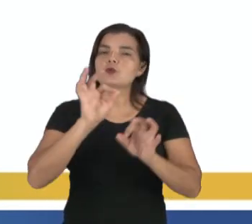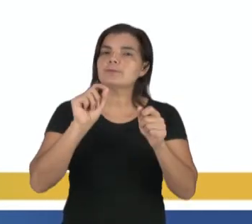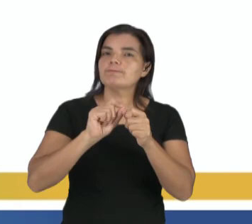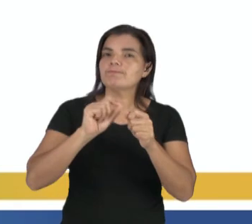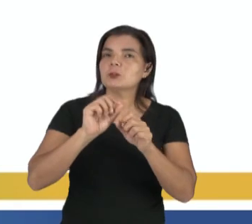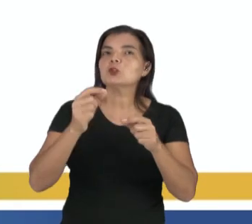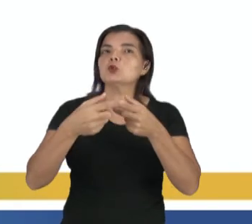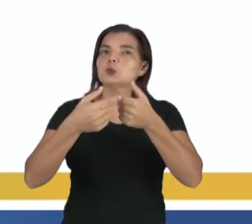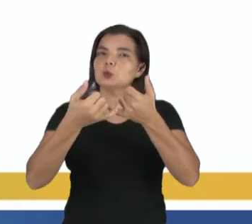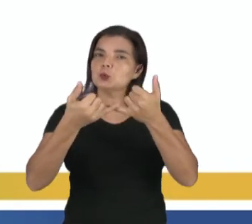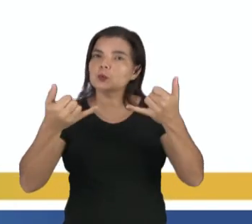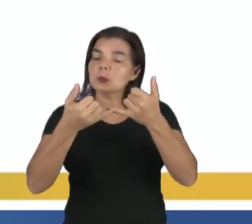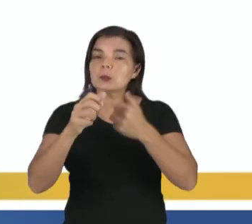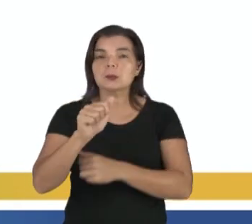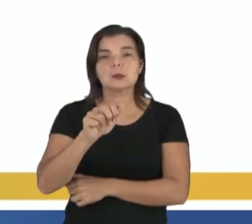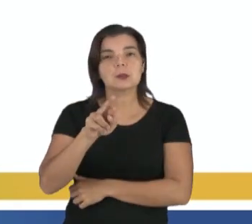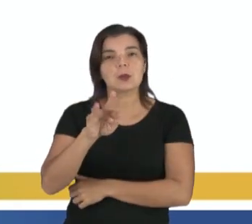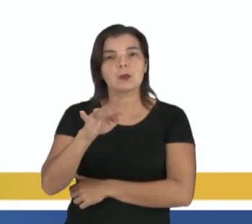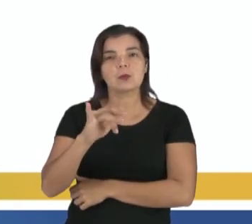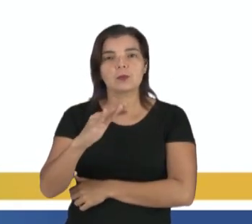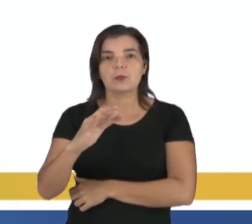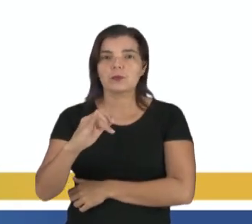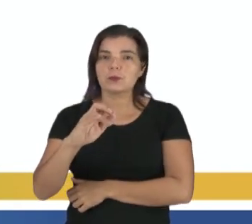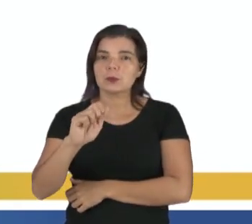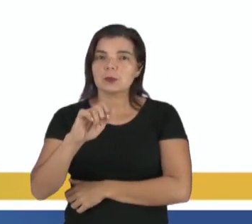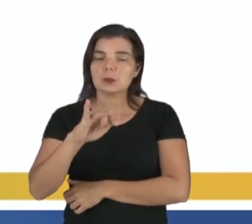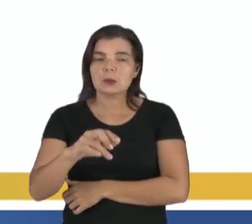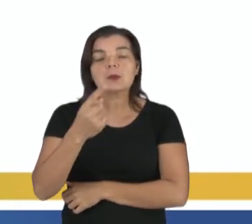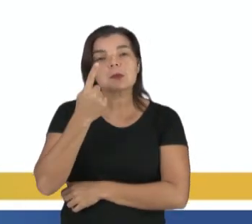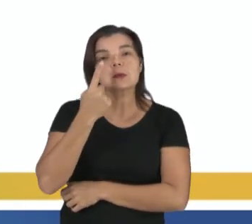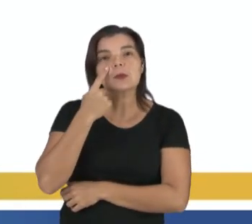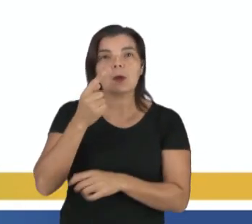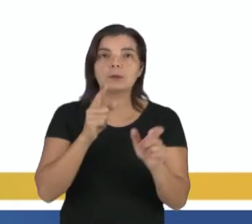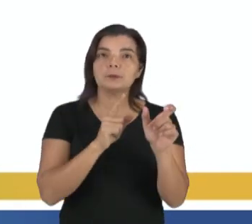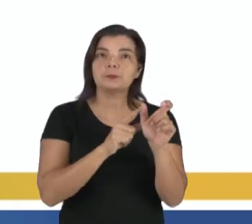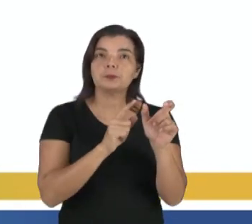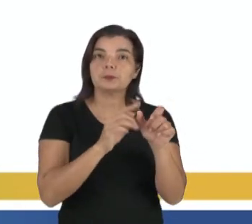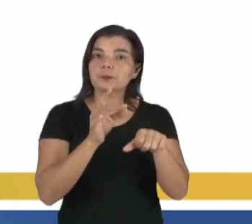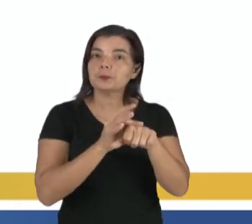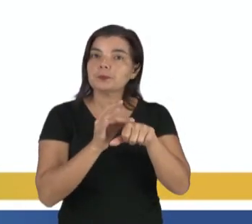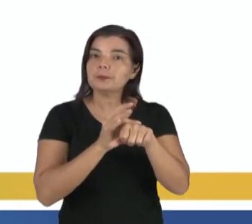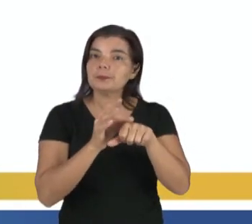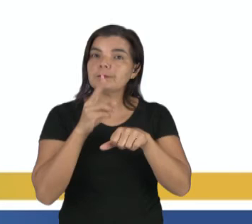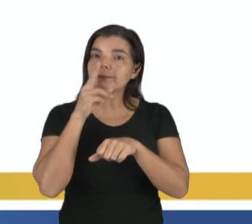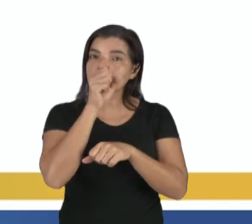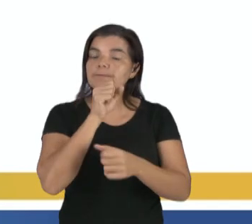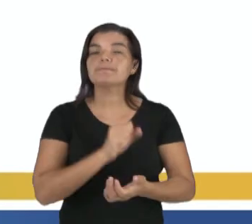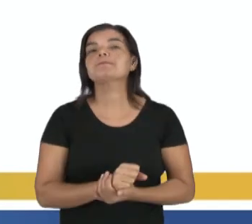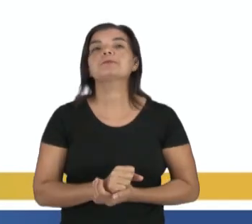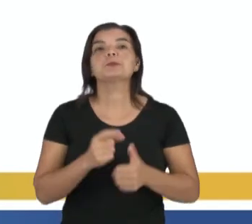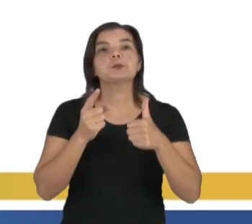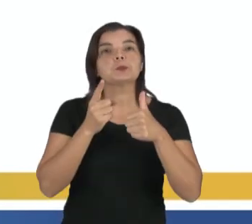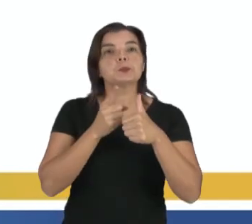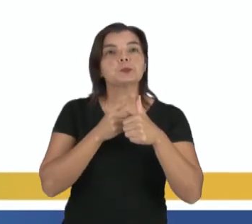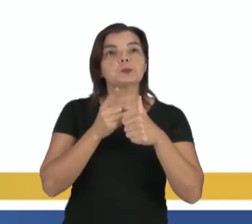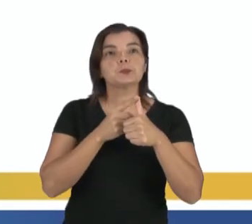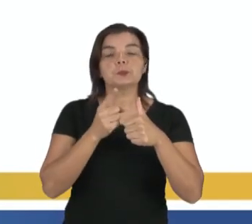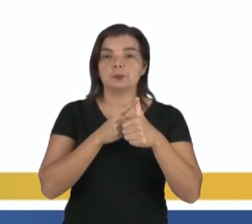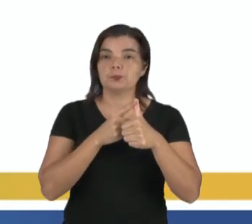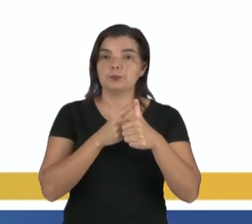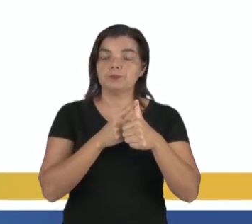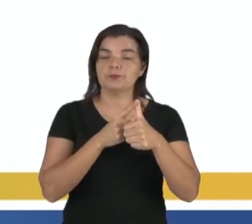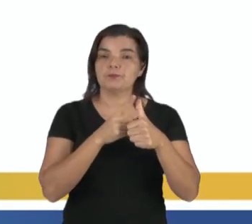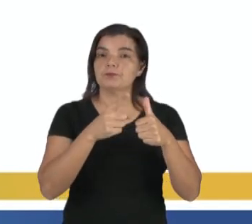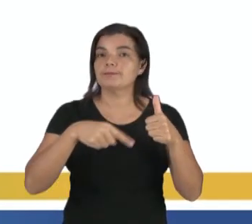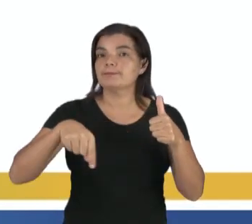de produção de fios artificiais. Gente, observem as palavras destacadas. Olhem o primeiro termo destacado que